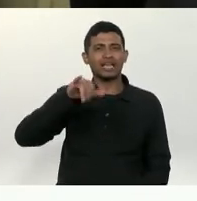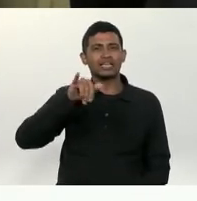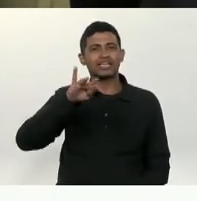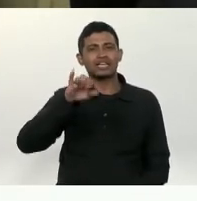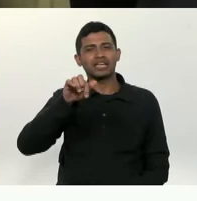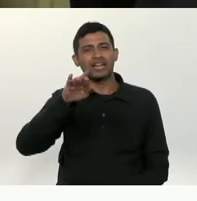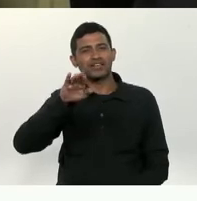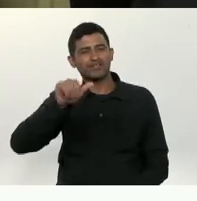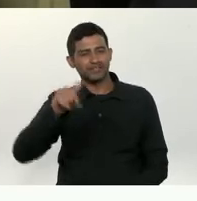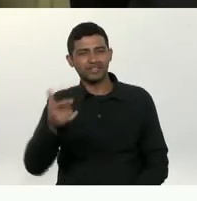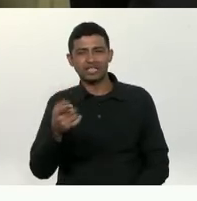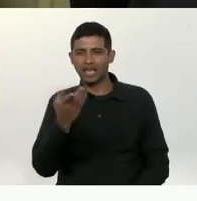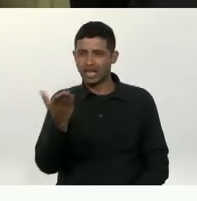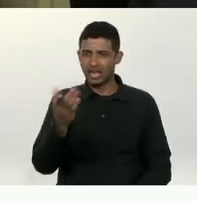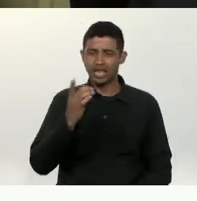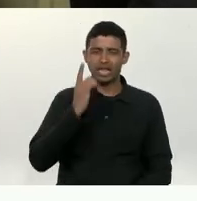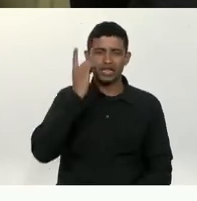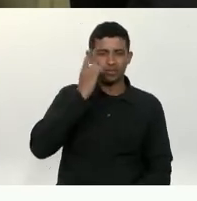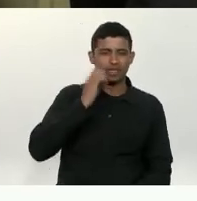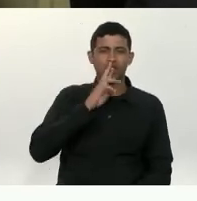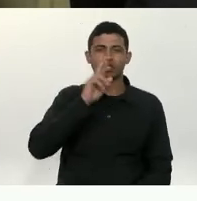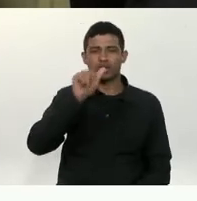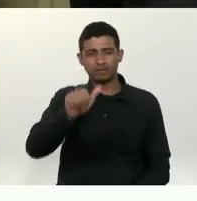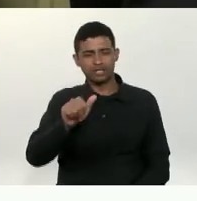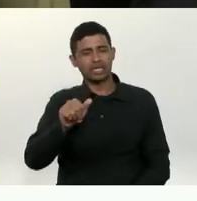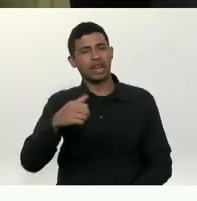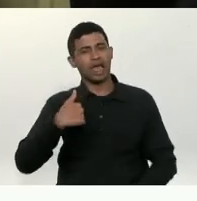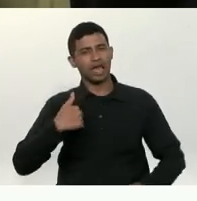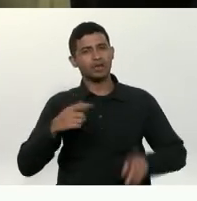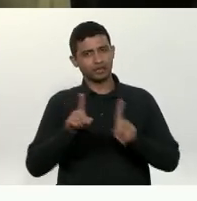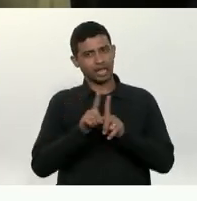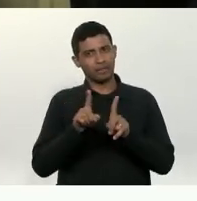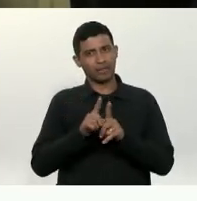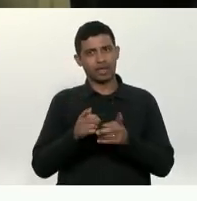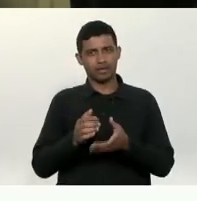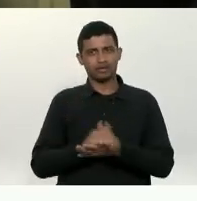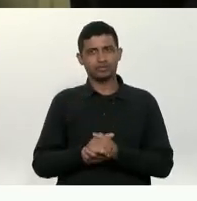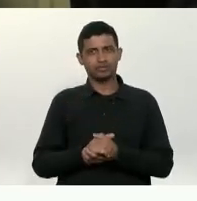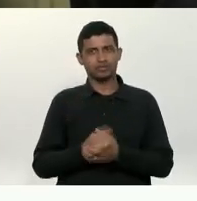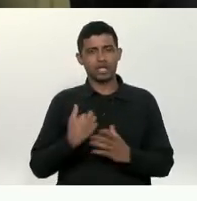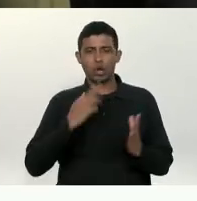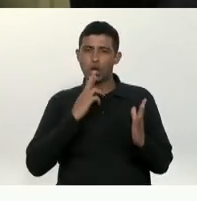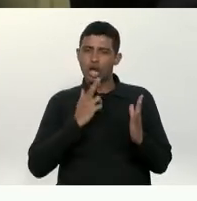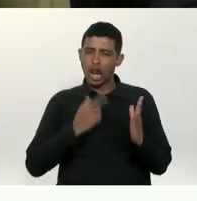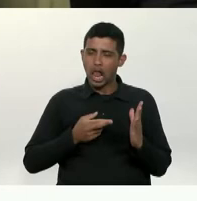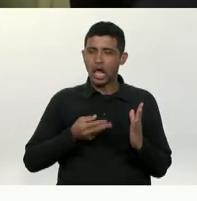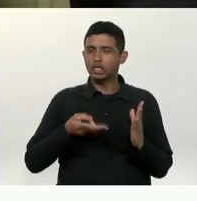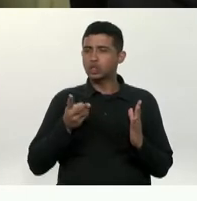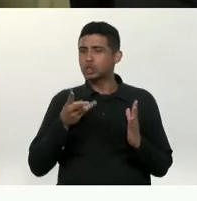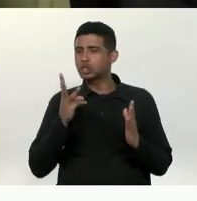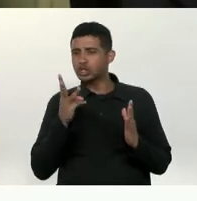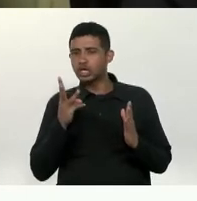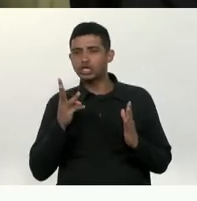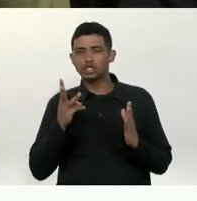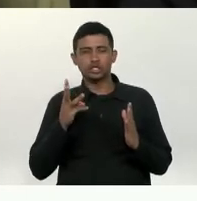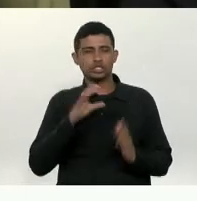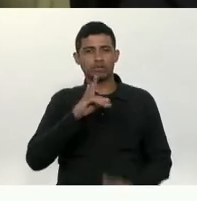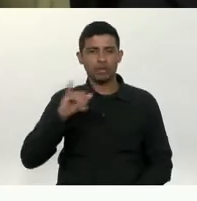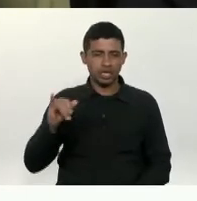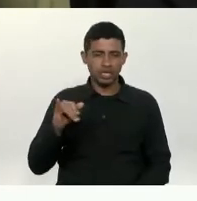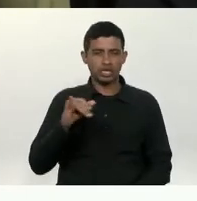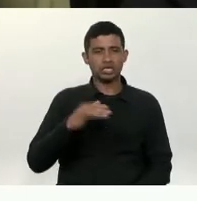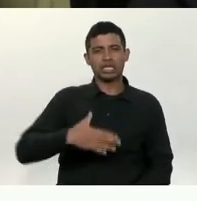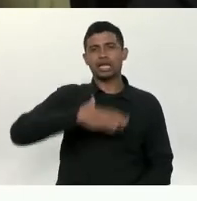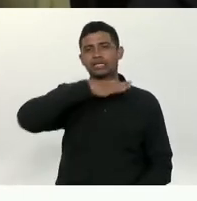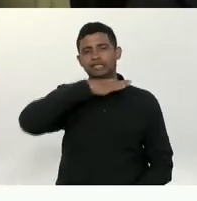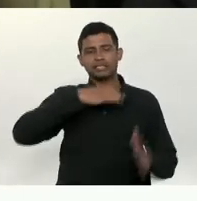deputado Rodrigo Bacelar, mas os demais relatores, o meu caso específico, que relato duas outras CPIs da crise fiscal e da Enio,